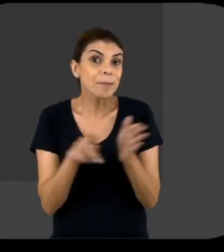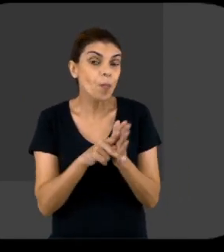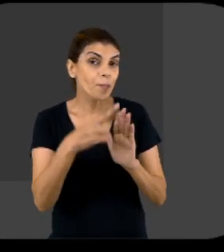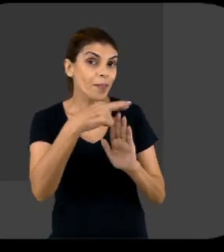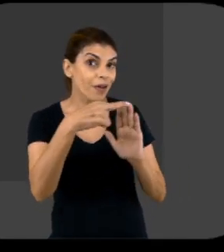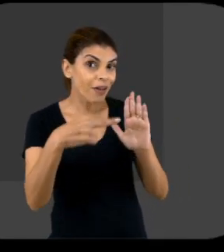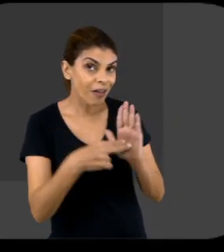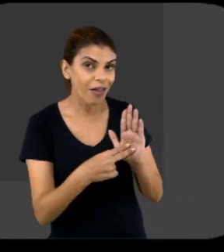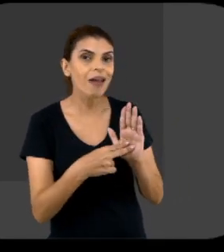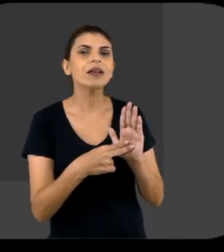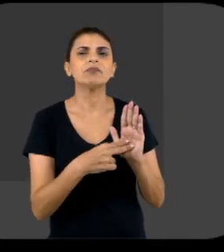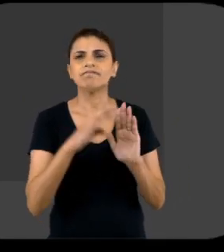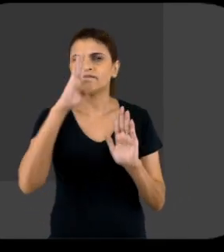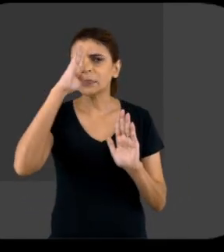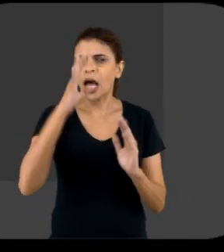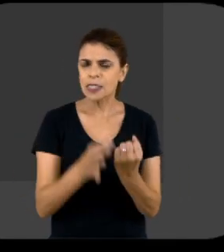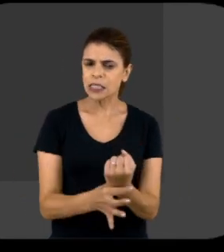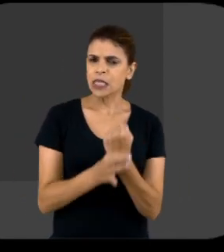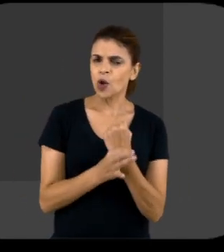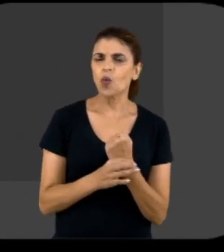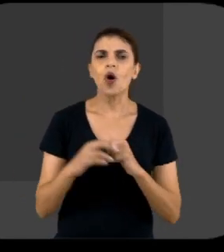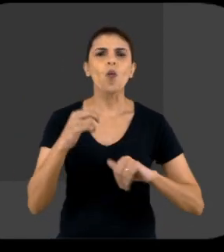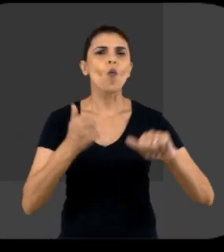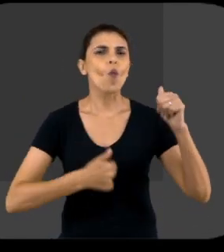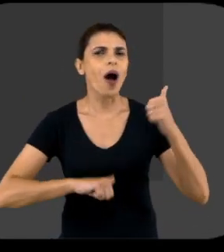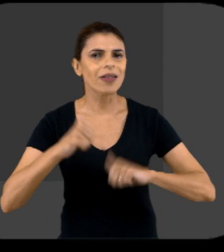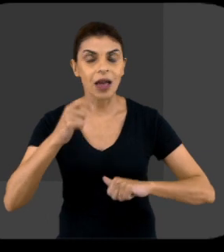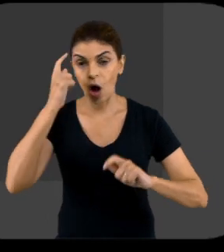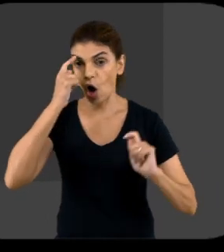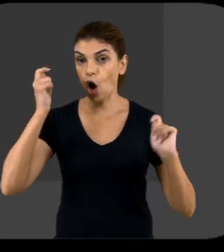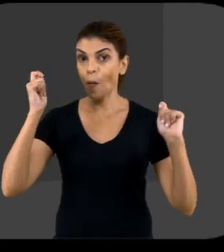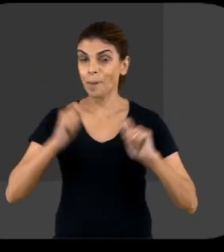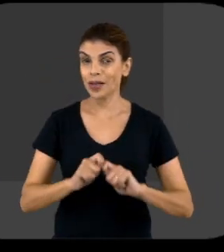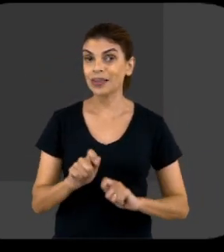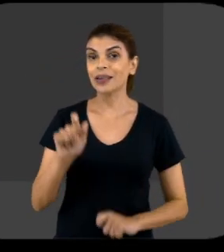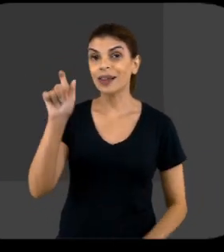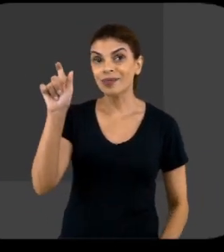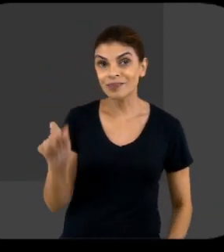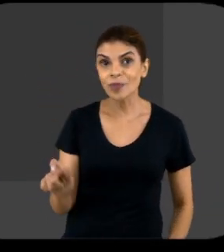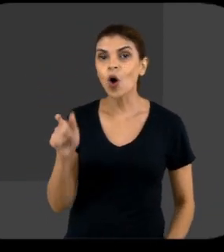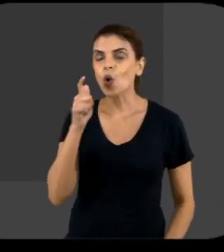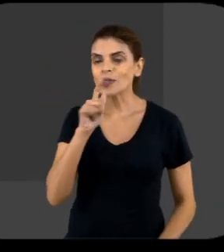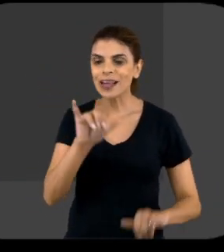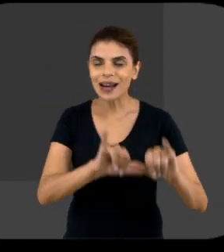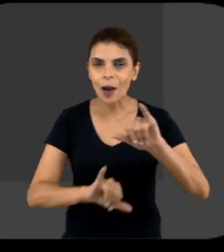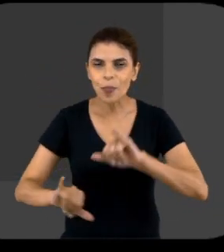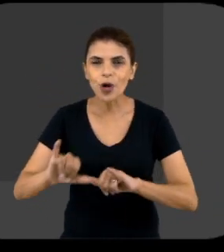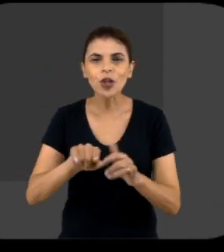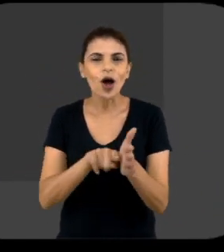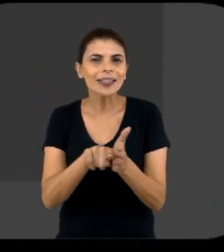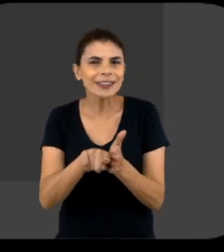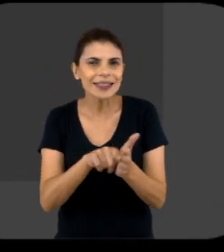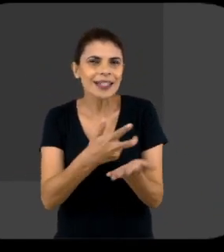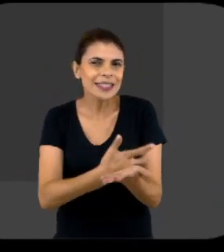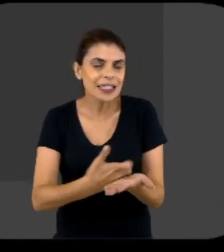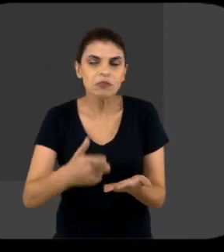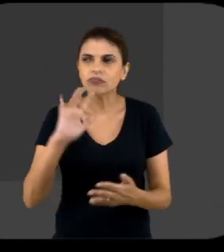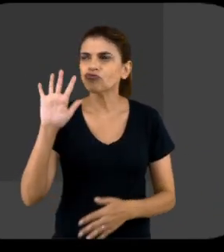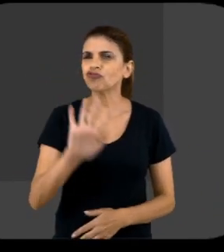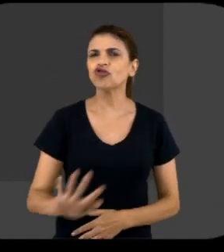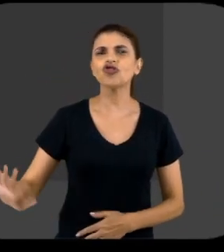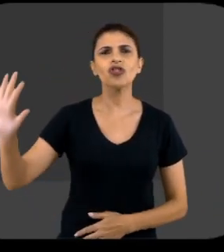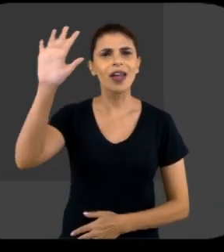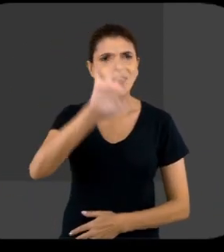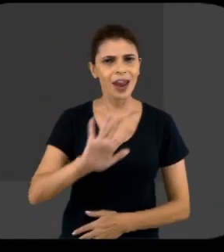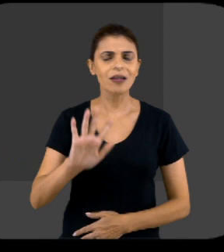a norma que dá requisitos que asseguram qualidade e competência para o laboratório clínico de uma maneira geral, de